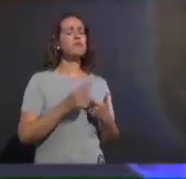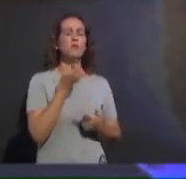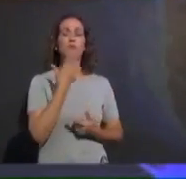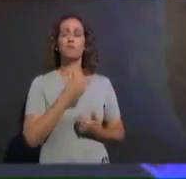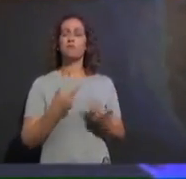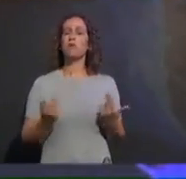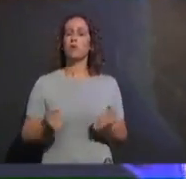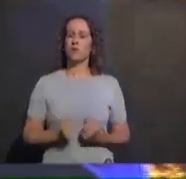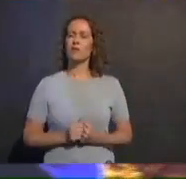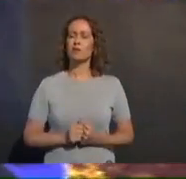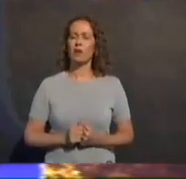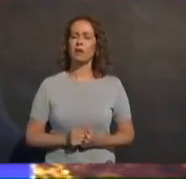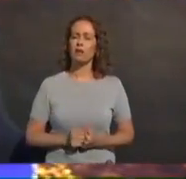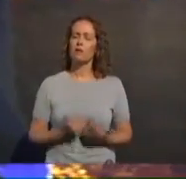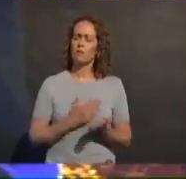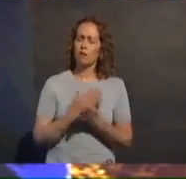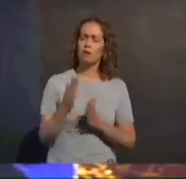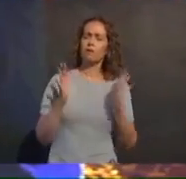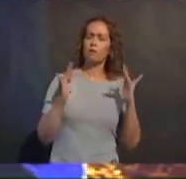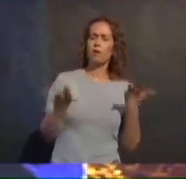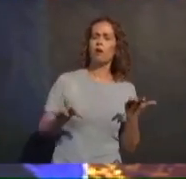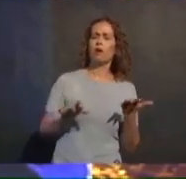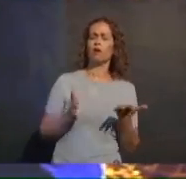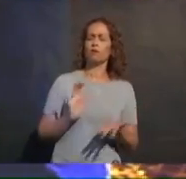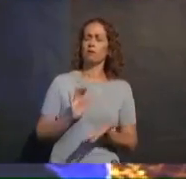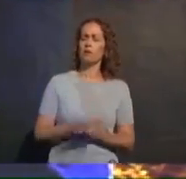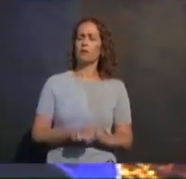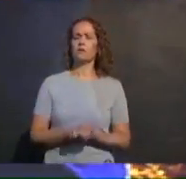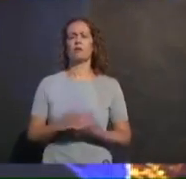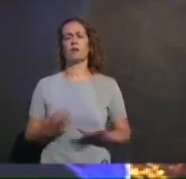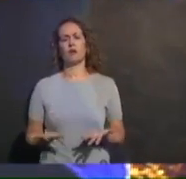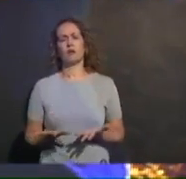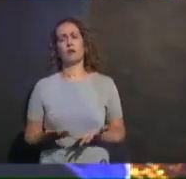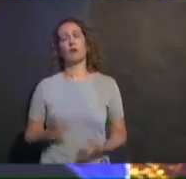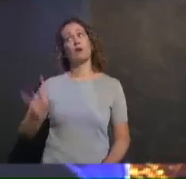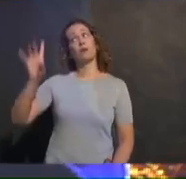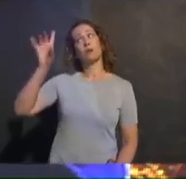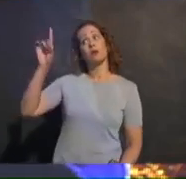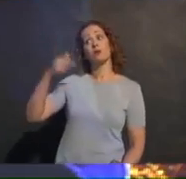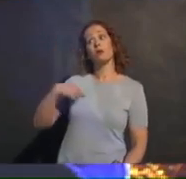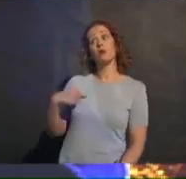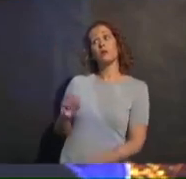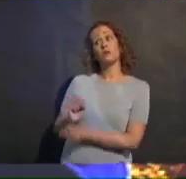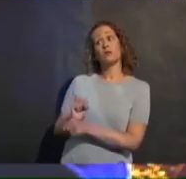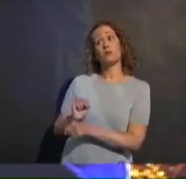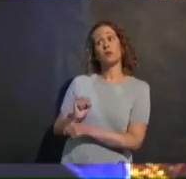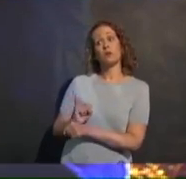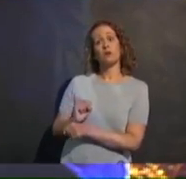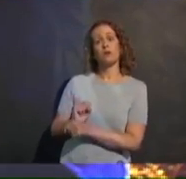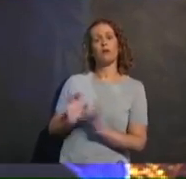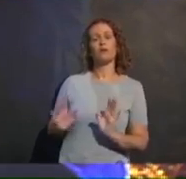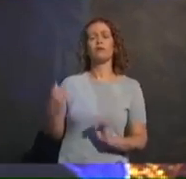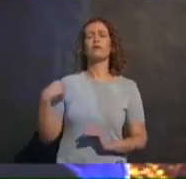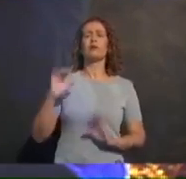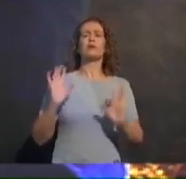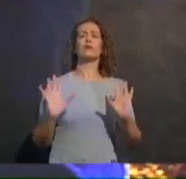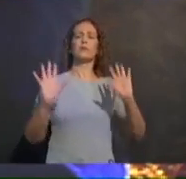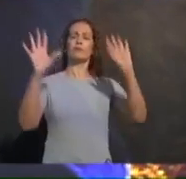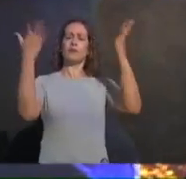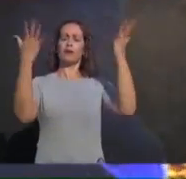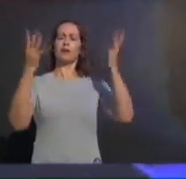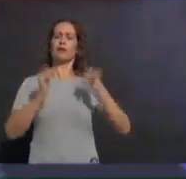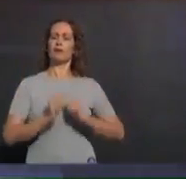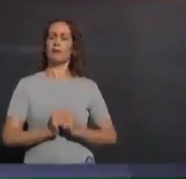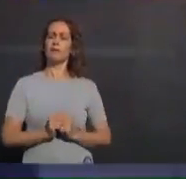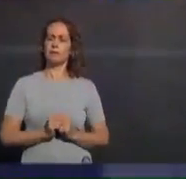Se abre para namorar, se abre para casar. Fala: Deus, estou na pista aí. Vai para a festa da primavera e fala assim: